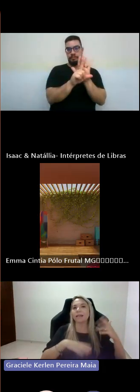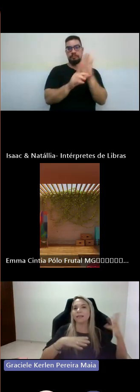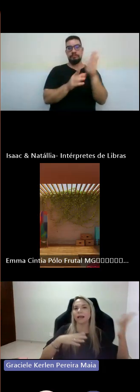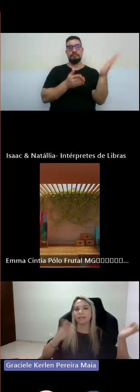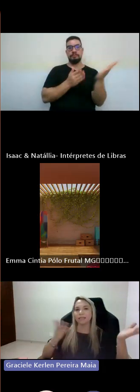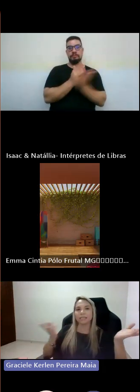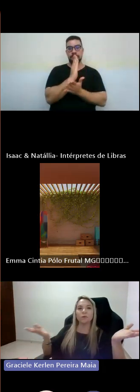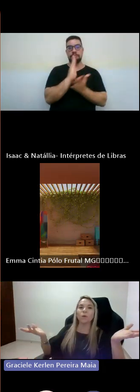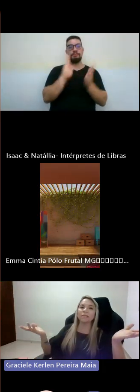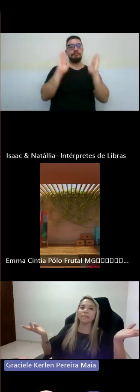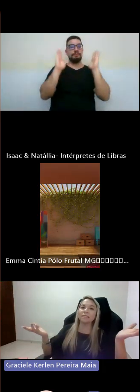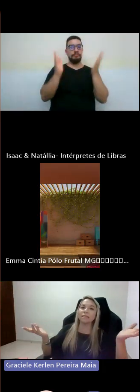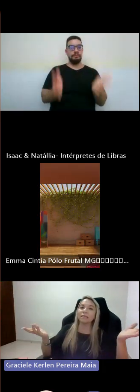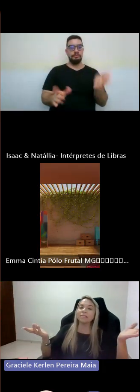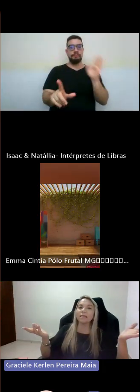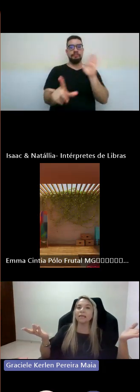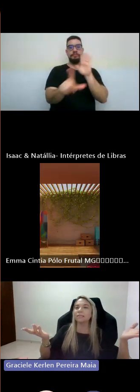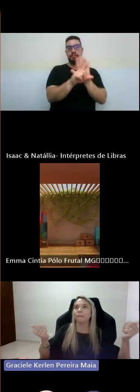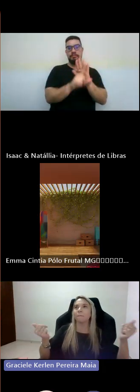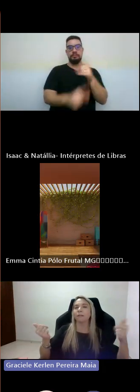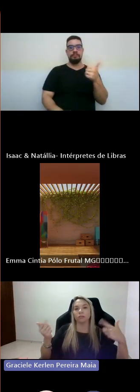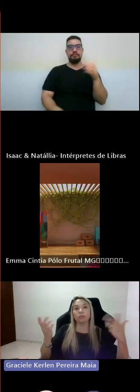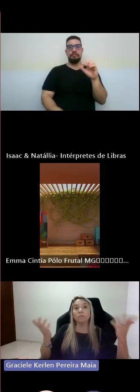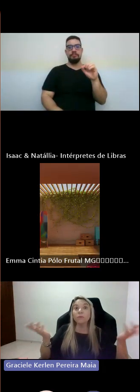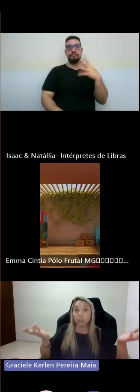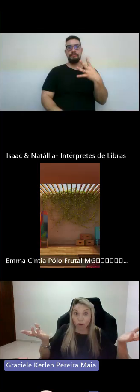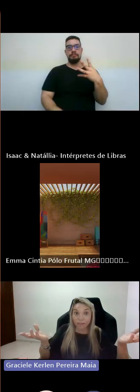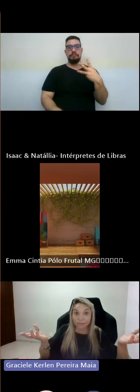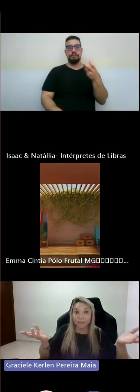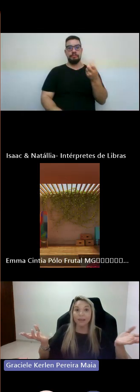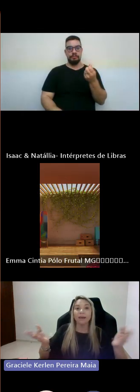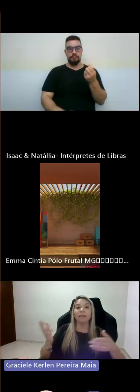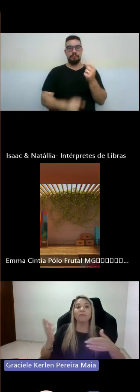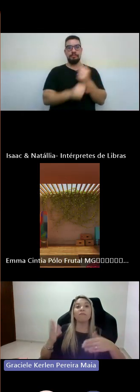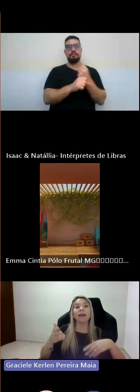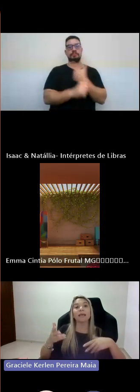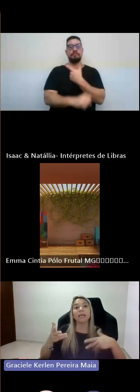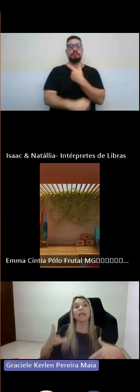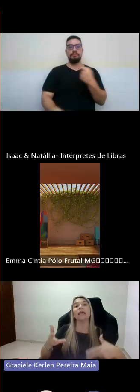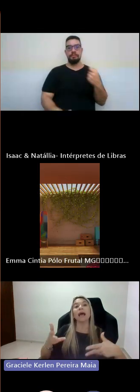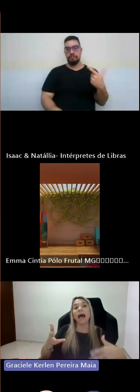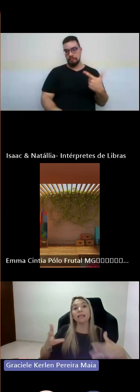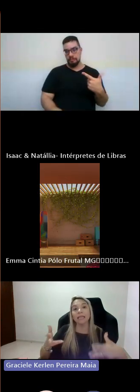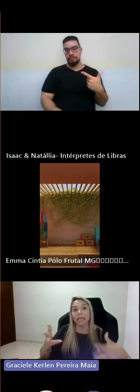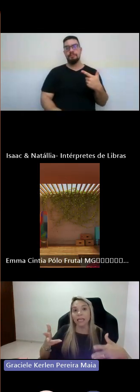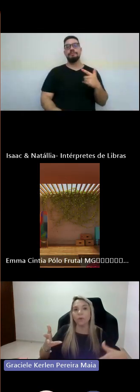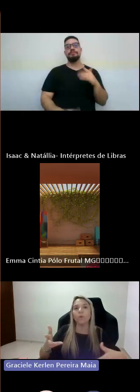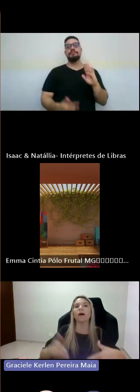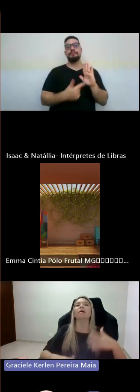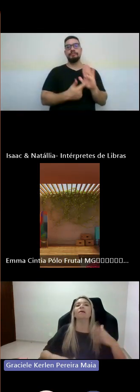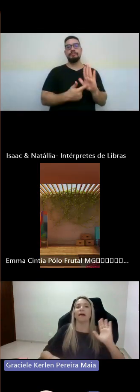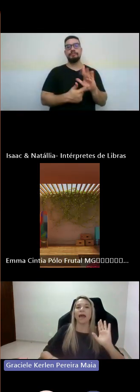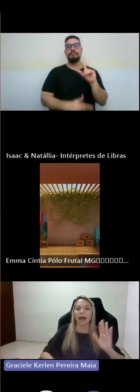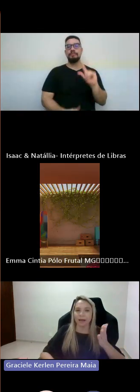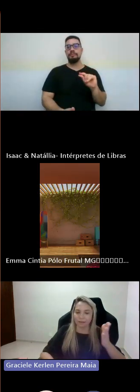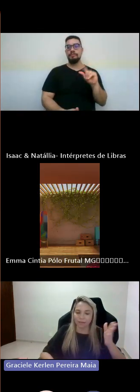está lá a Lei 10.436, de 2002, que fala que a